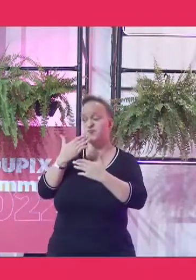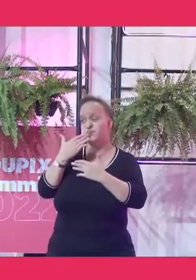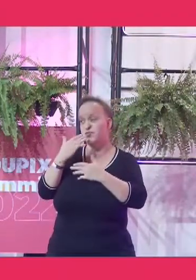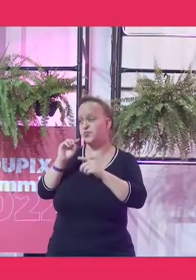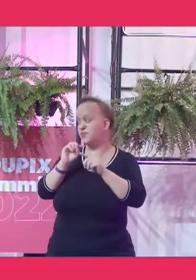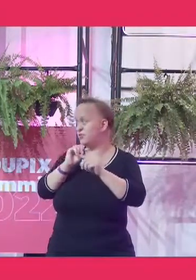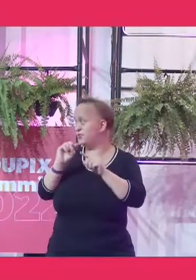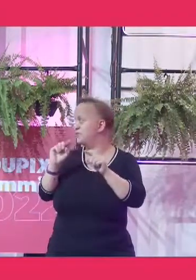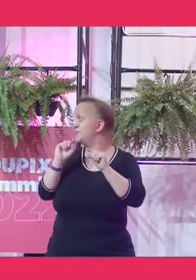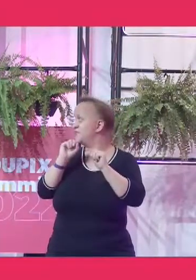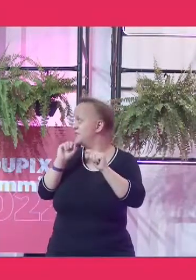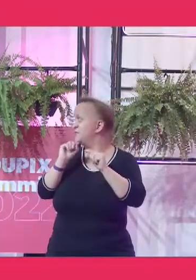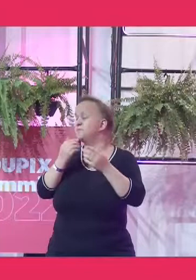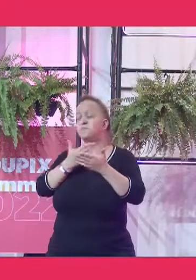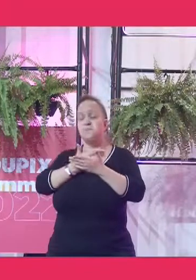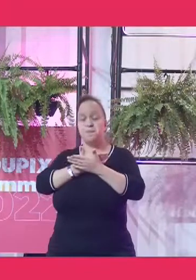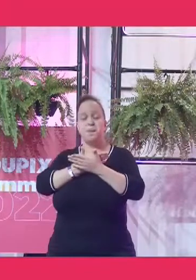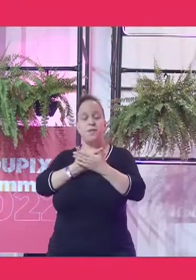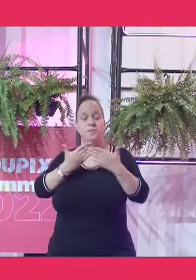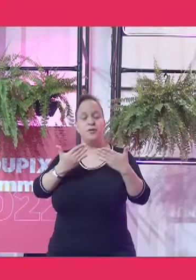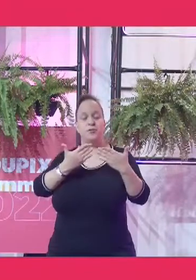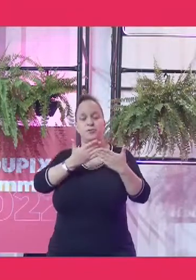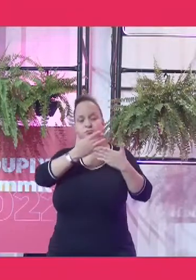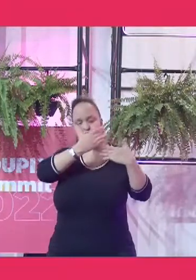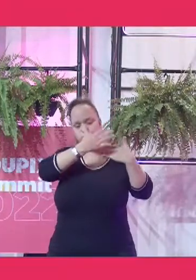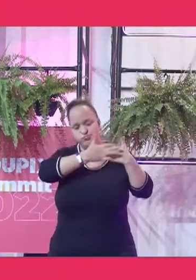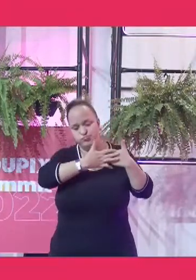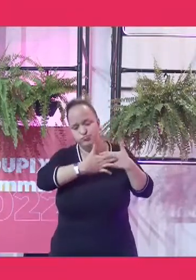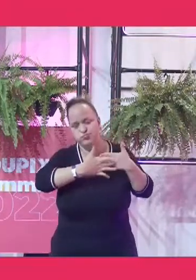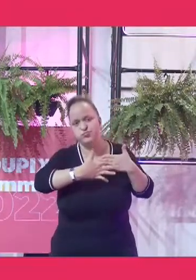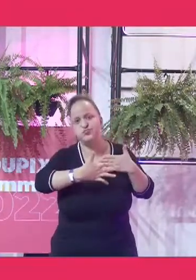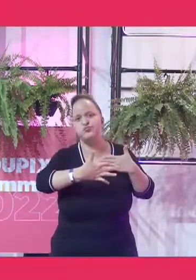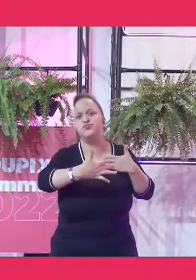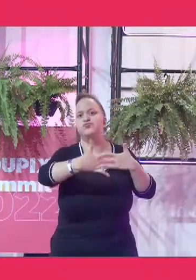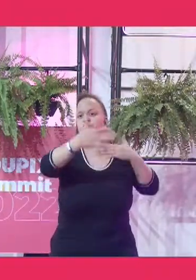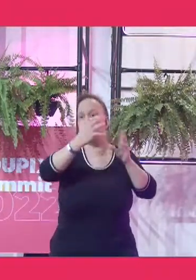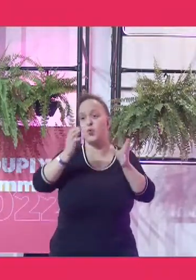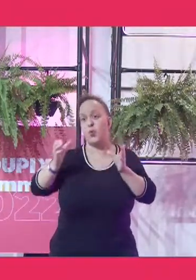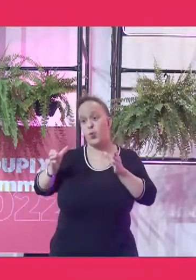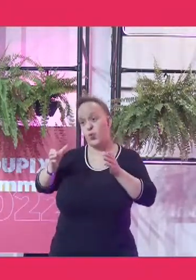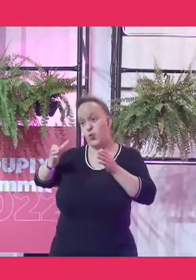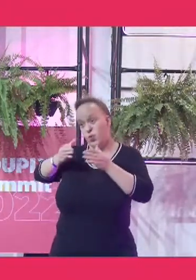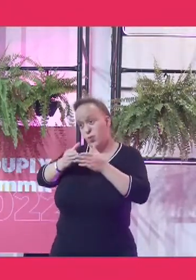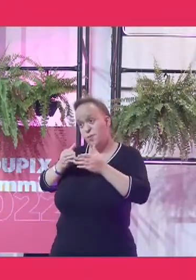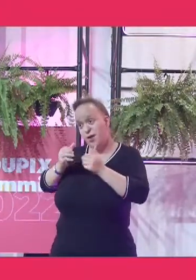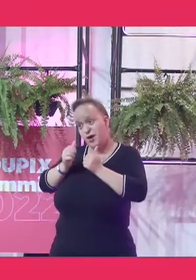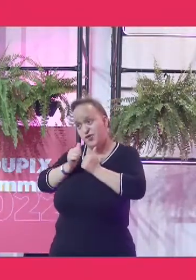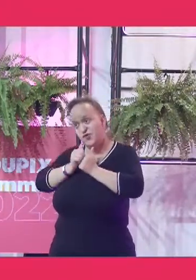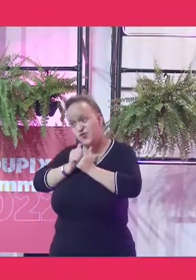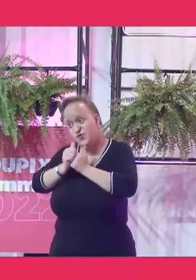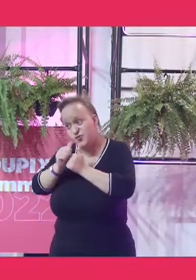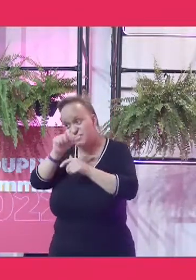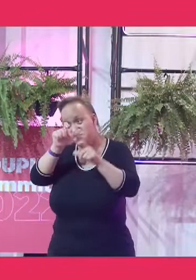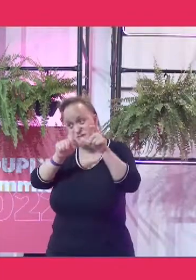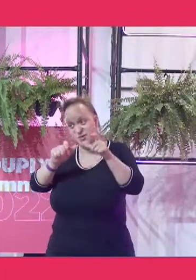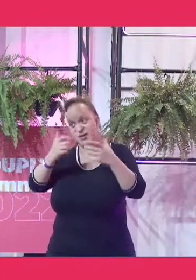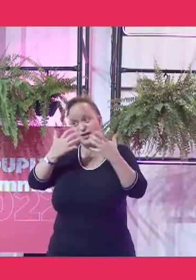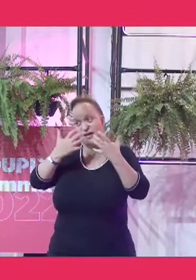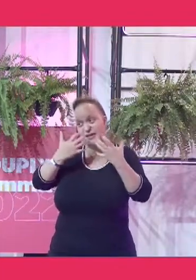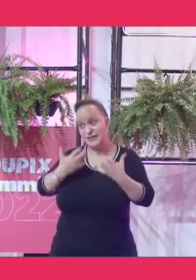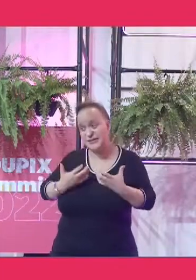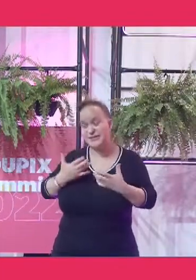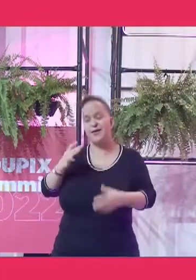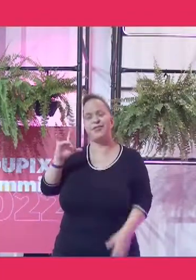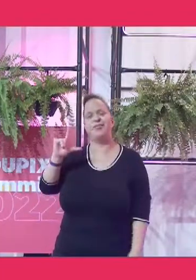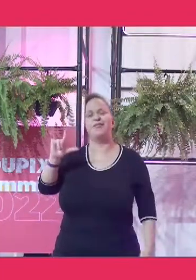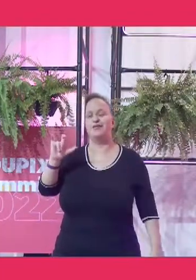gente instalar, a partir de agora, nessa sala, o grupo de apoio dos cansados do Instagram.